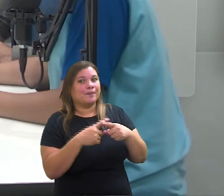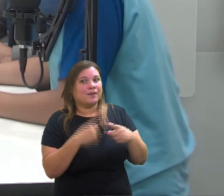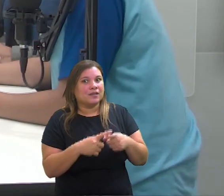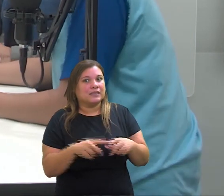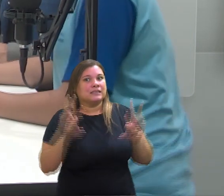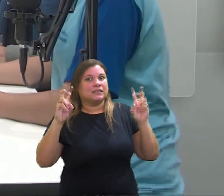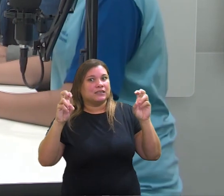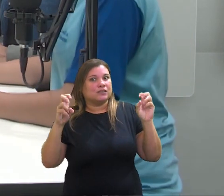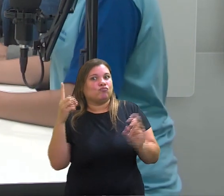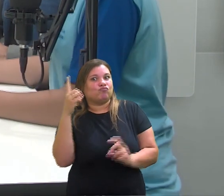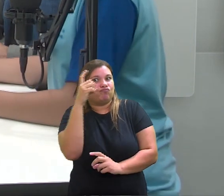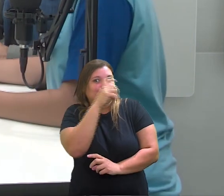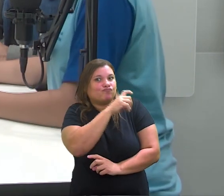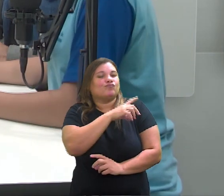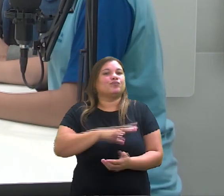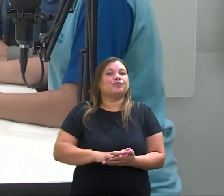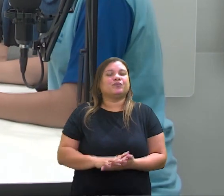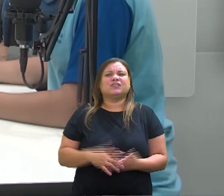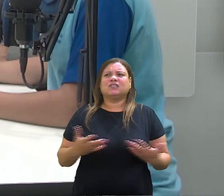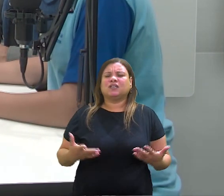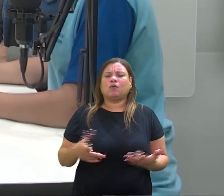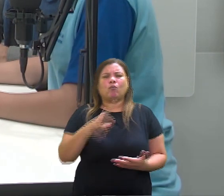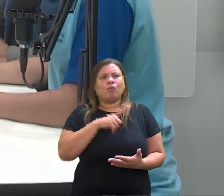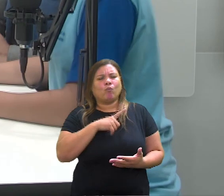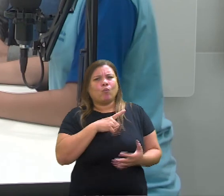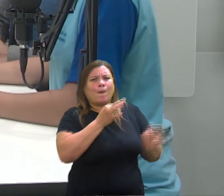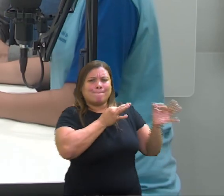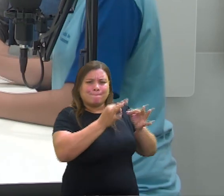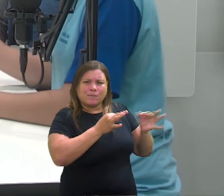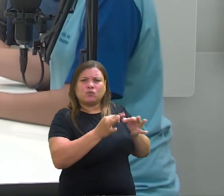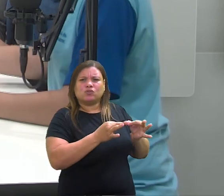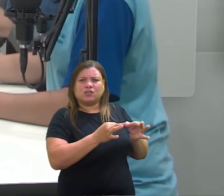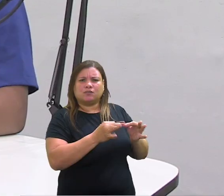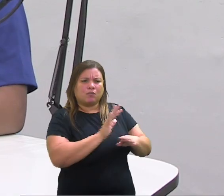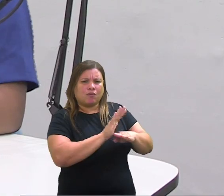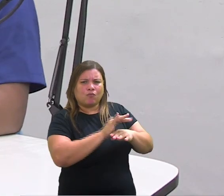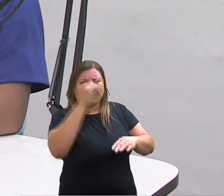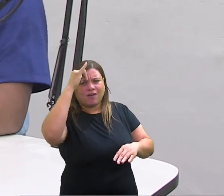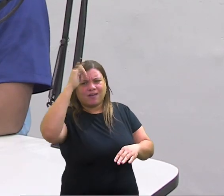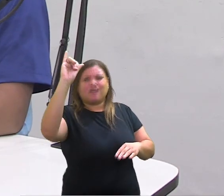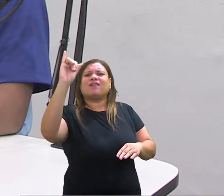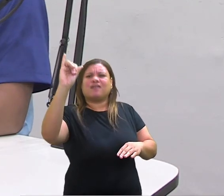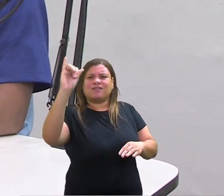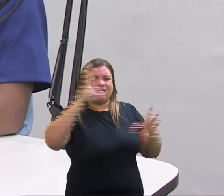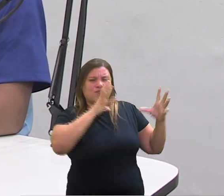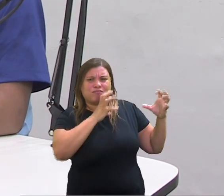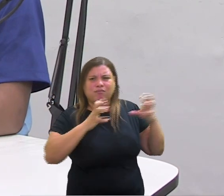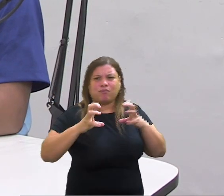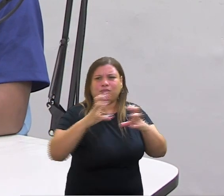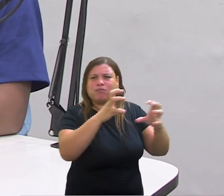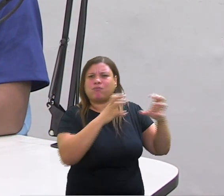algum projeto de antiviolência para trabalhar a prevenção, buscando soluções para conflitos